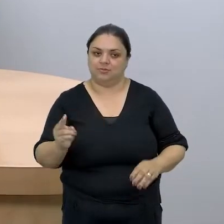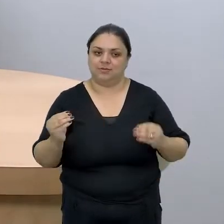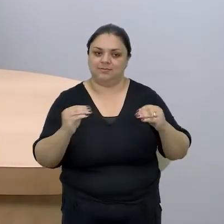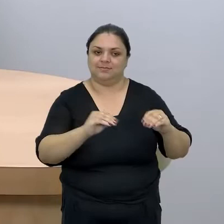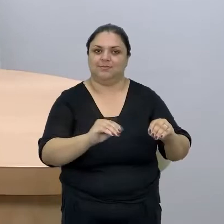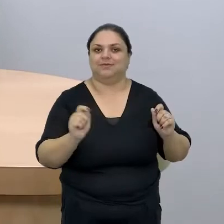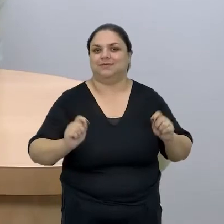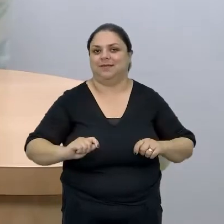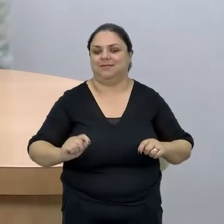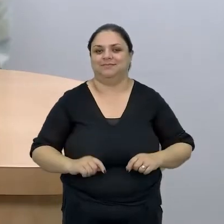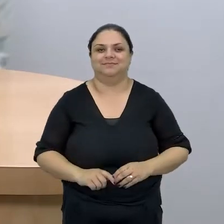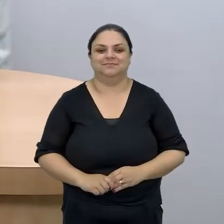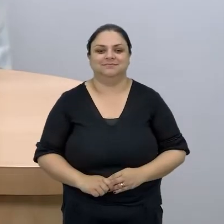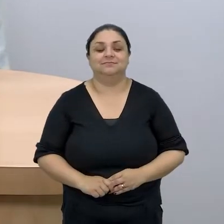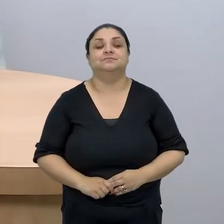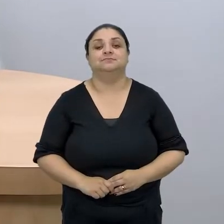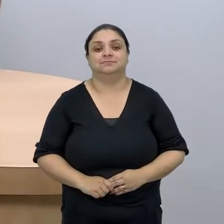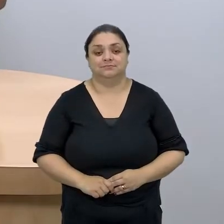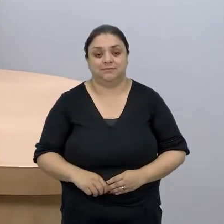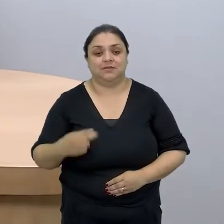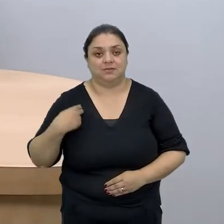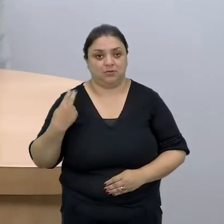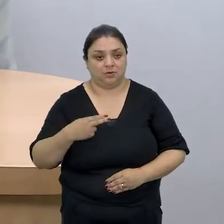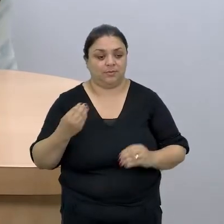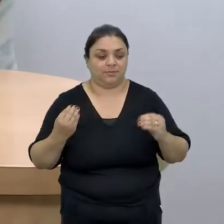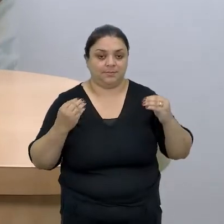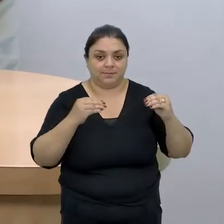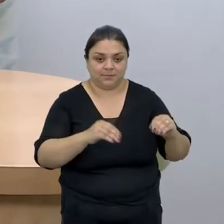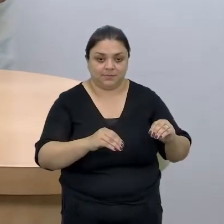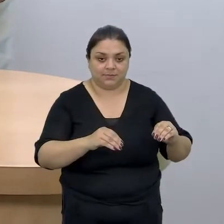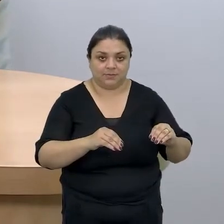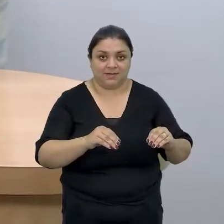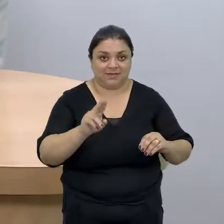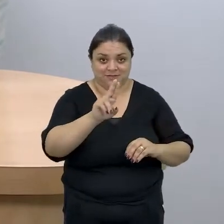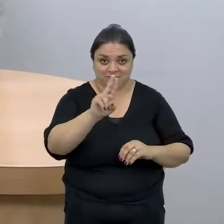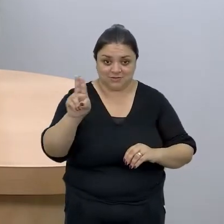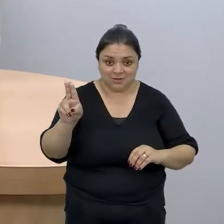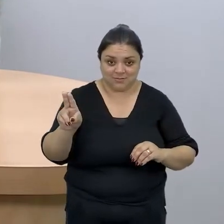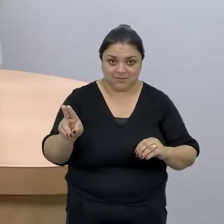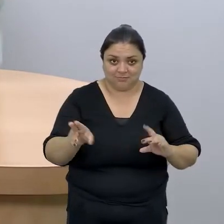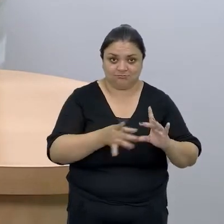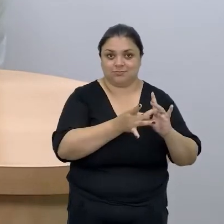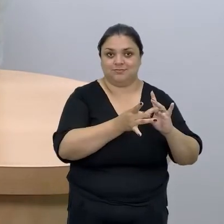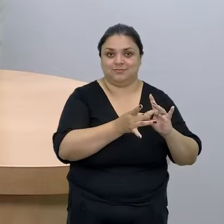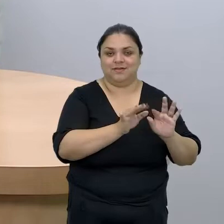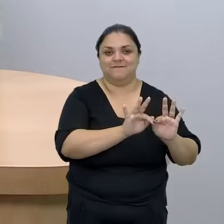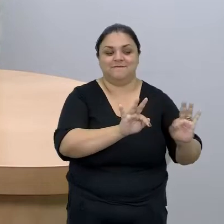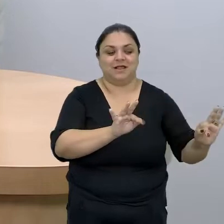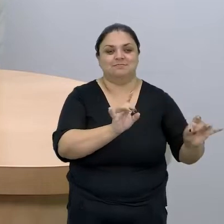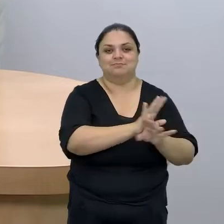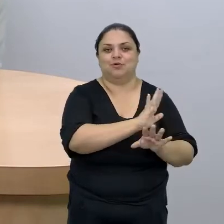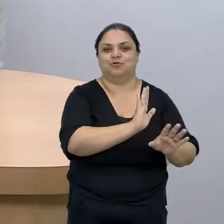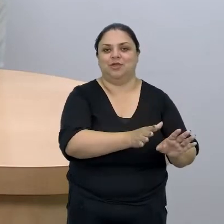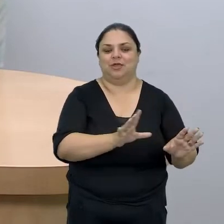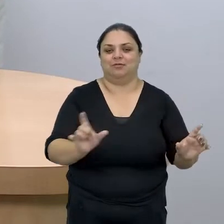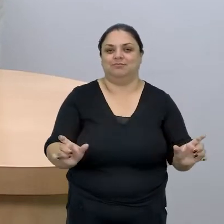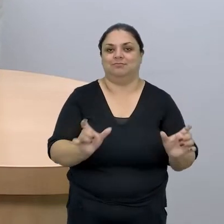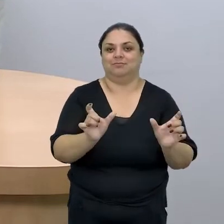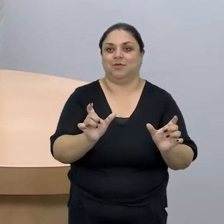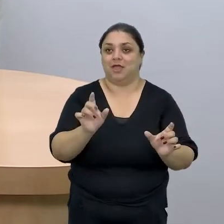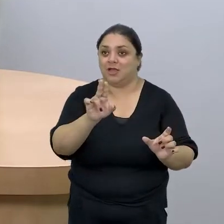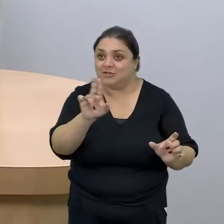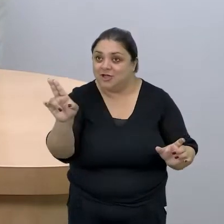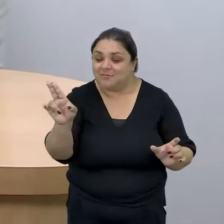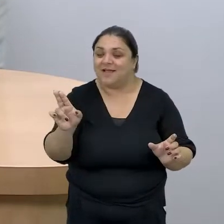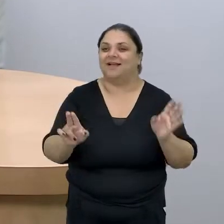nome que for. Legal. Digitei o nome, ele vai pegar esse nomezinho e vai unir com a frase que nome legal. Não é